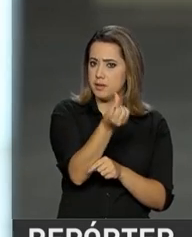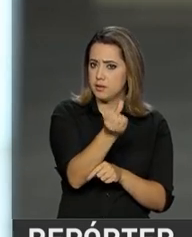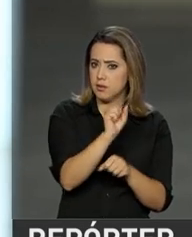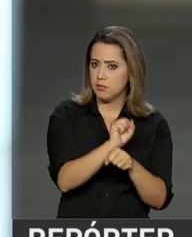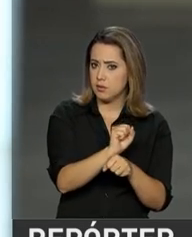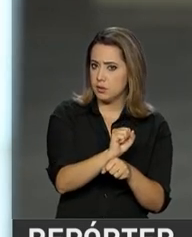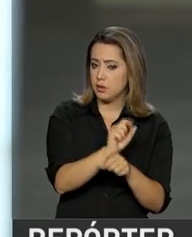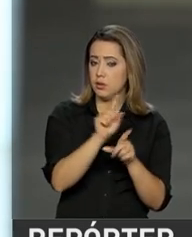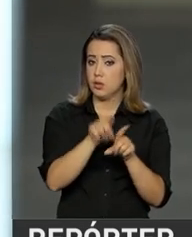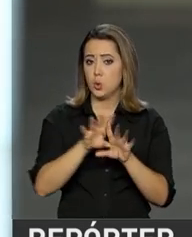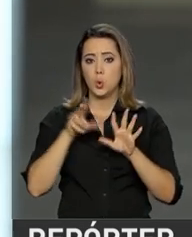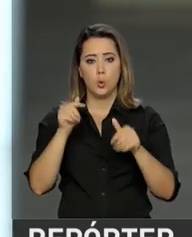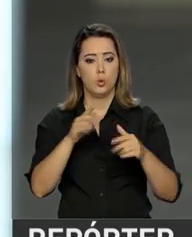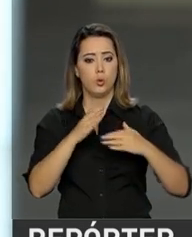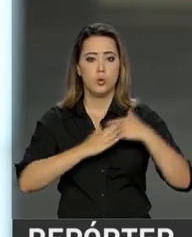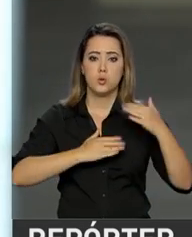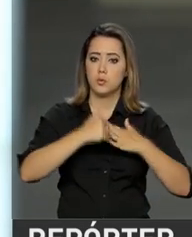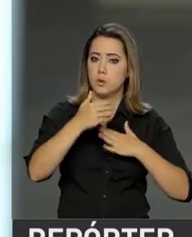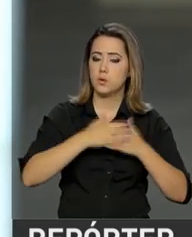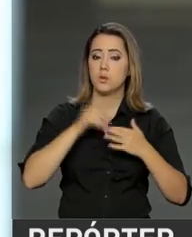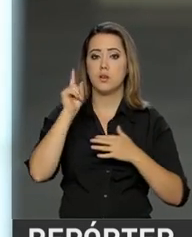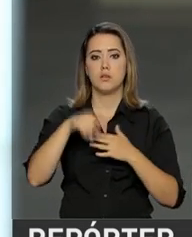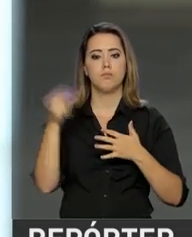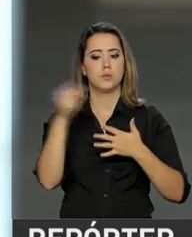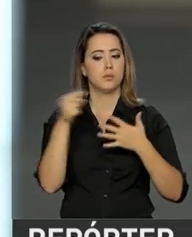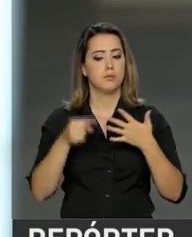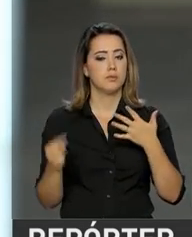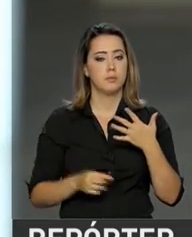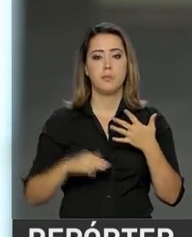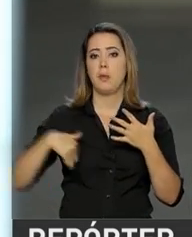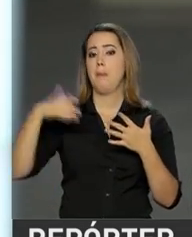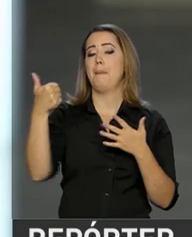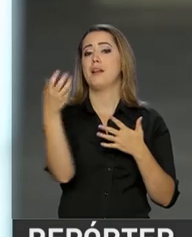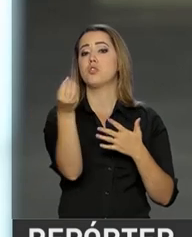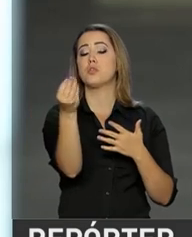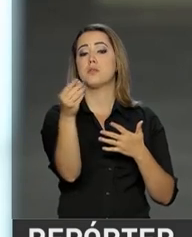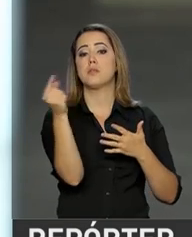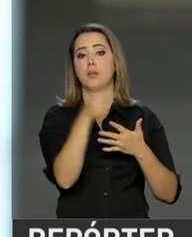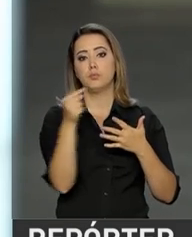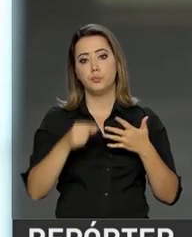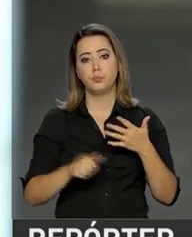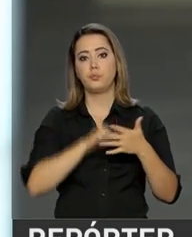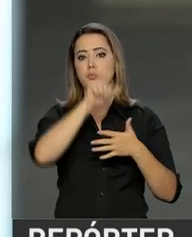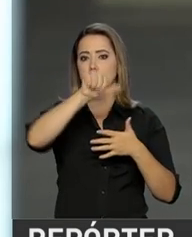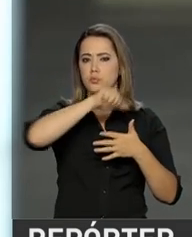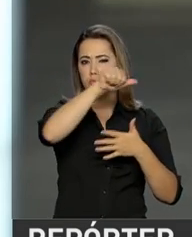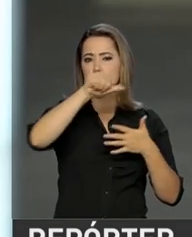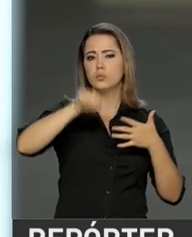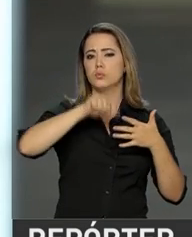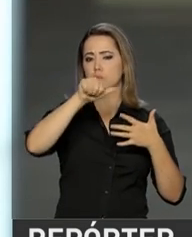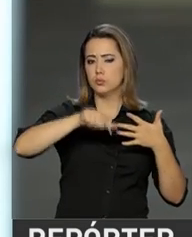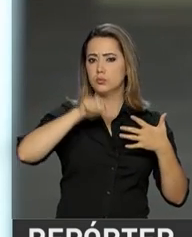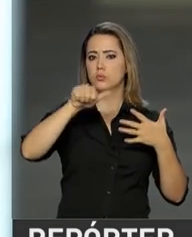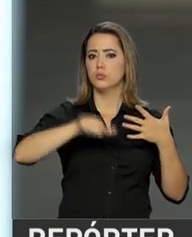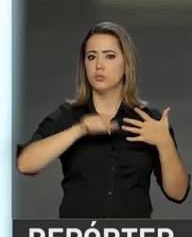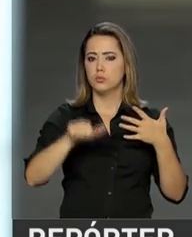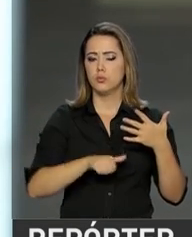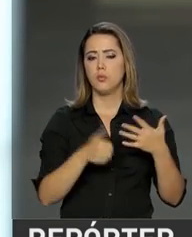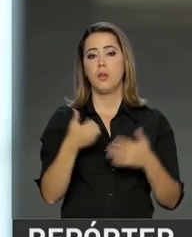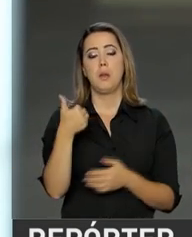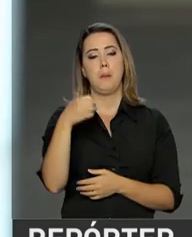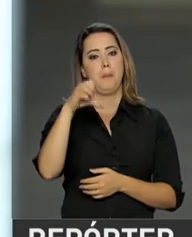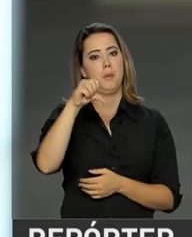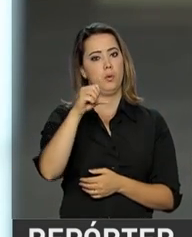mercado de trabalho está entre as mais de 100 mudanças na consolidação das leis trabalhistas que é de